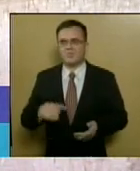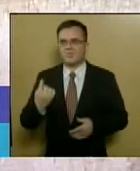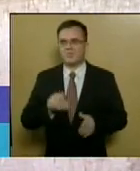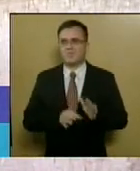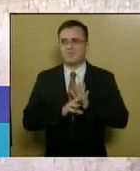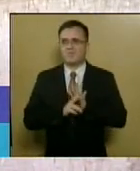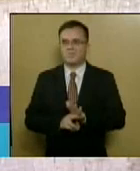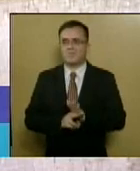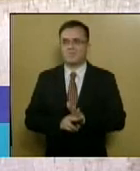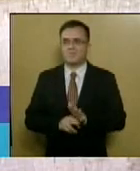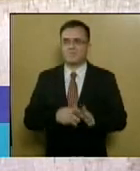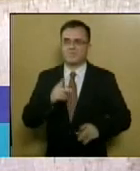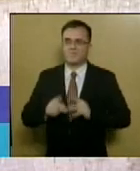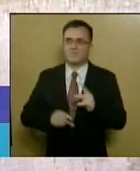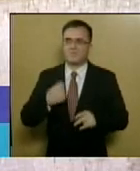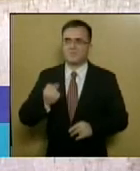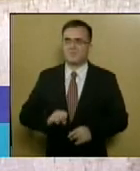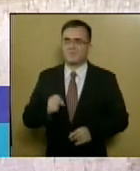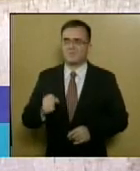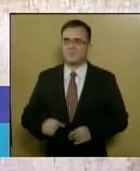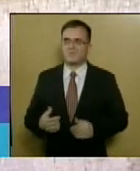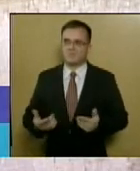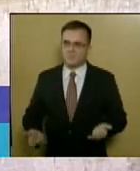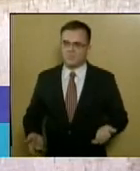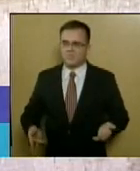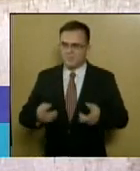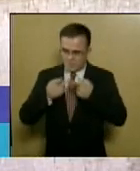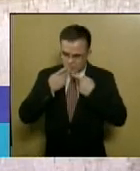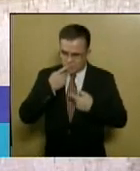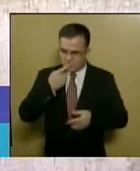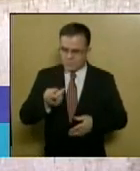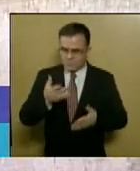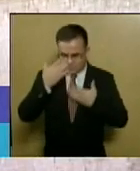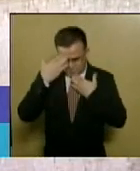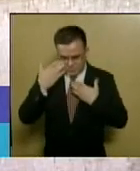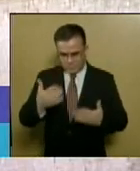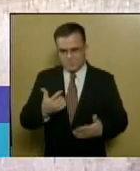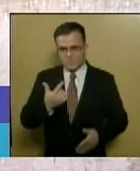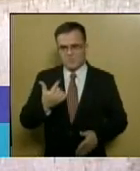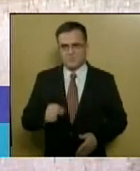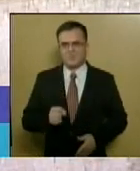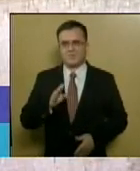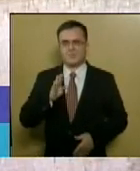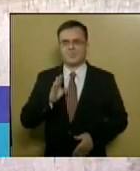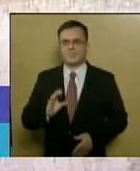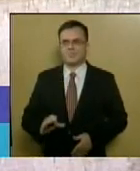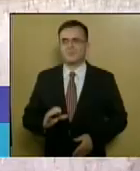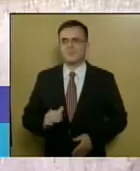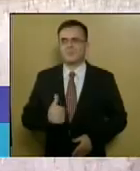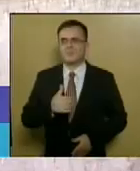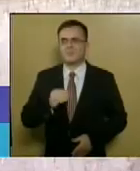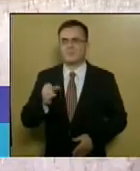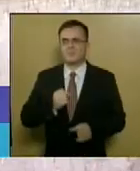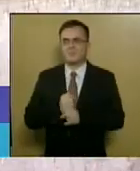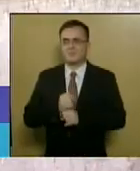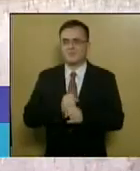povo sergipano. O povo sergipano, nesse ato, está dizendo muito obrigado ao 28BC pelos 100 anos do Estado de Sergipe.